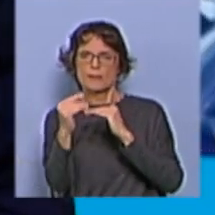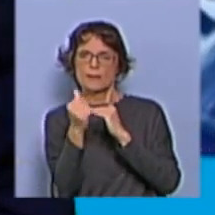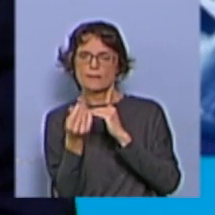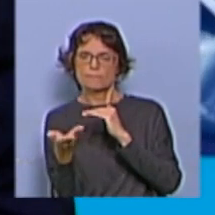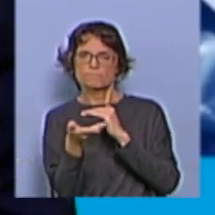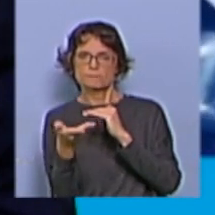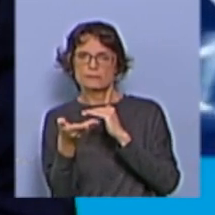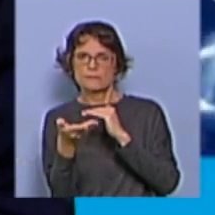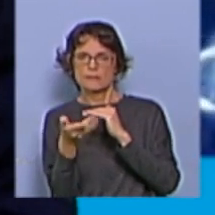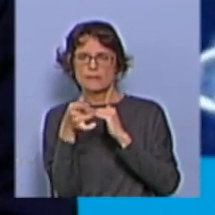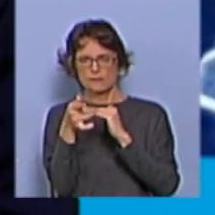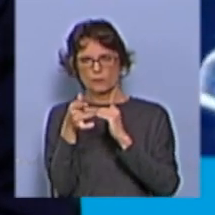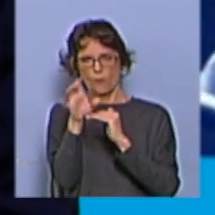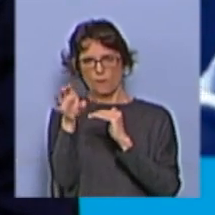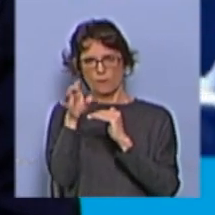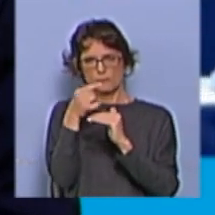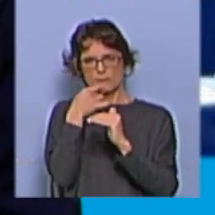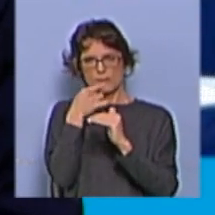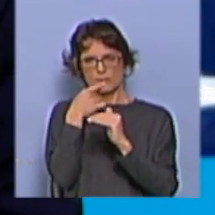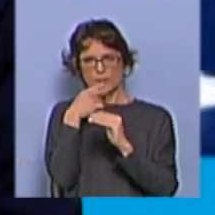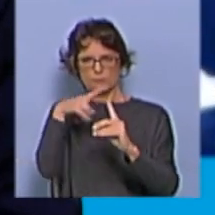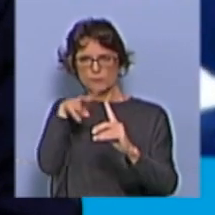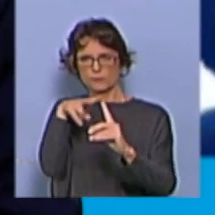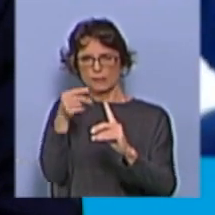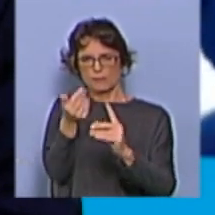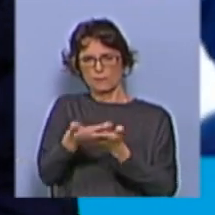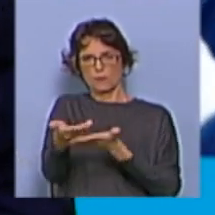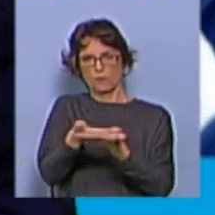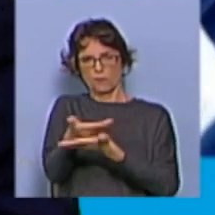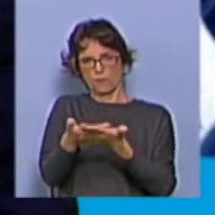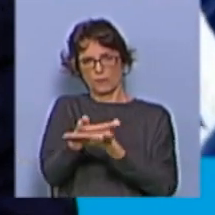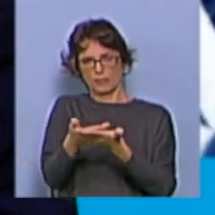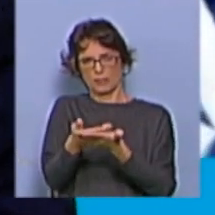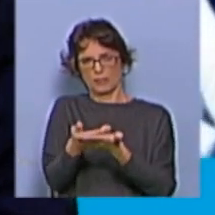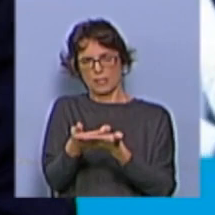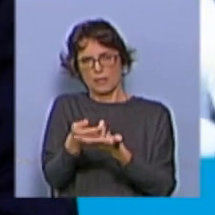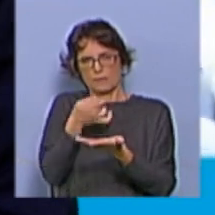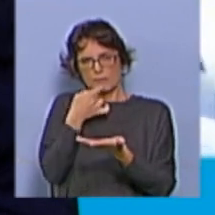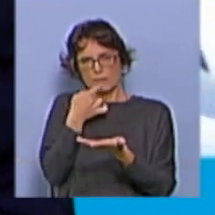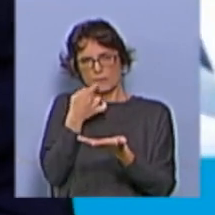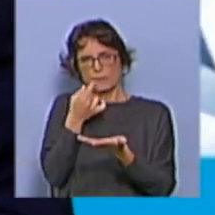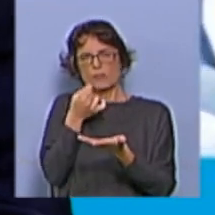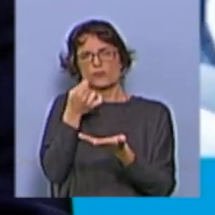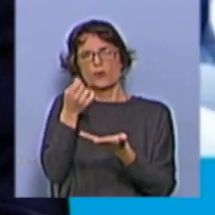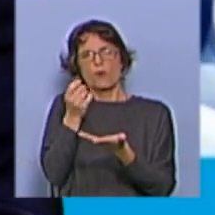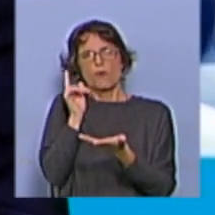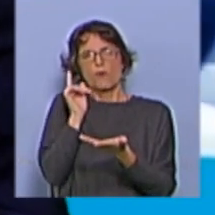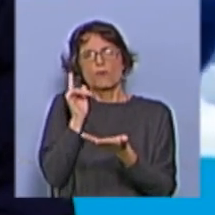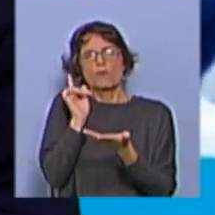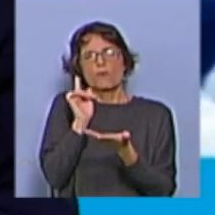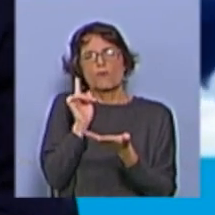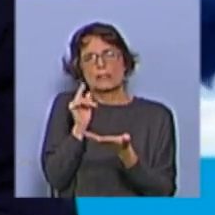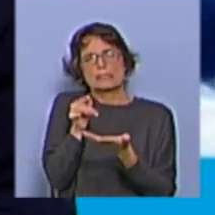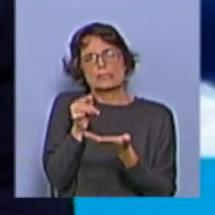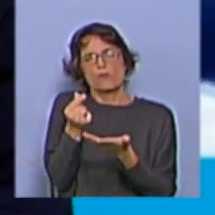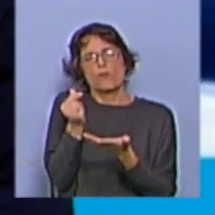é que cria valor. E quem cria valor não são exatamente o 1% da sociedade, mas somos todos, em devida medida,